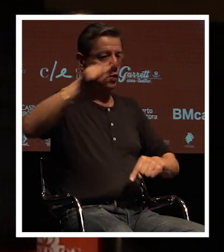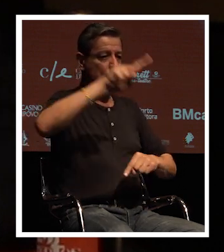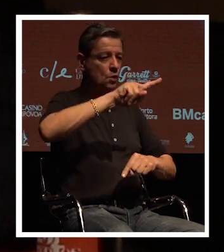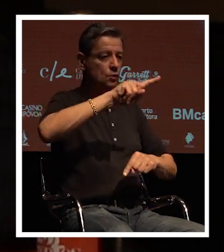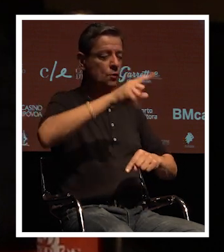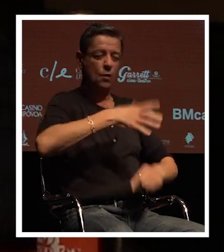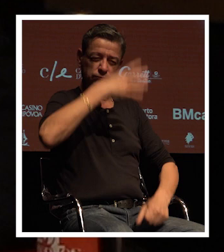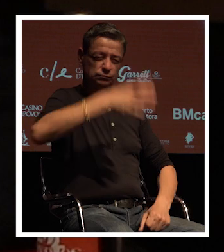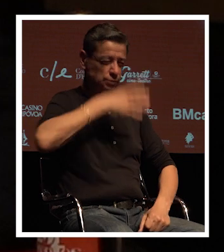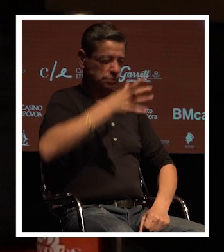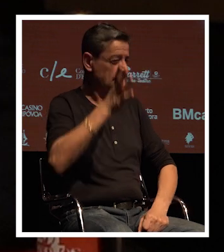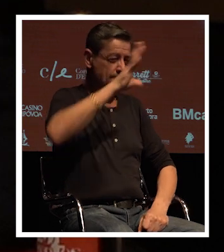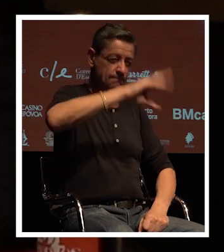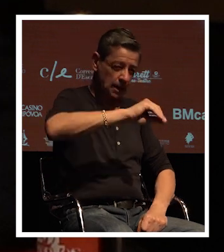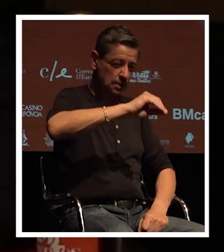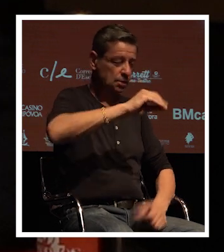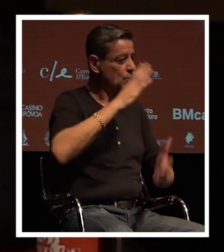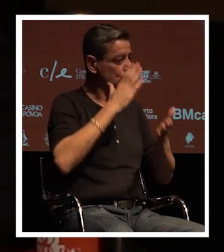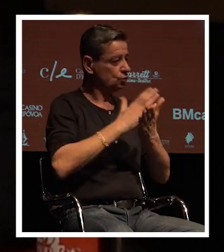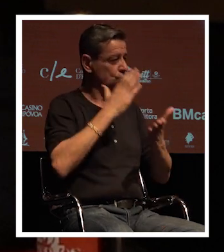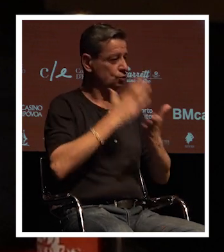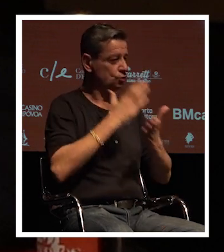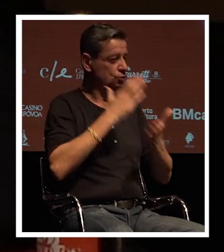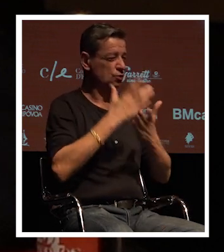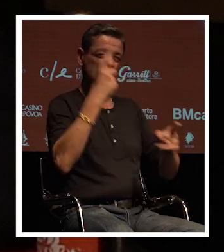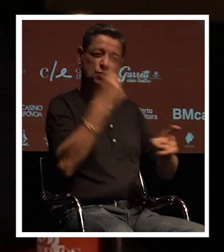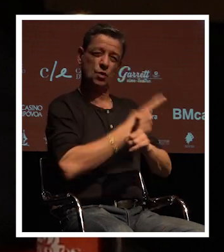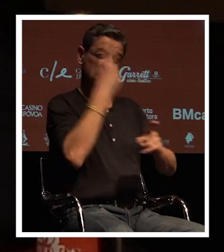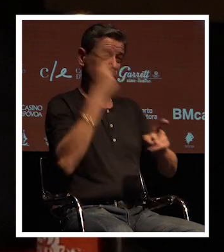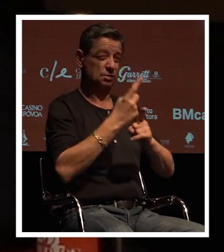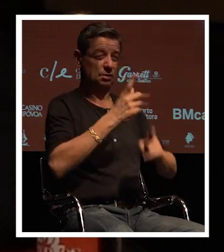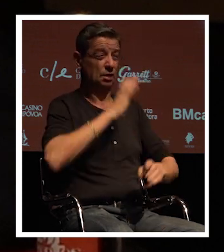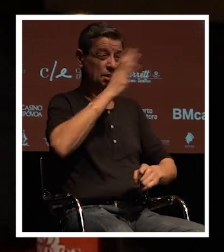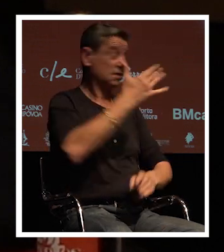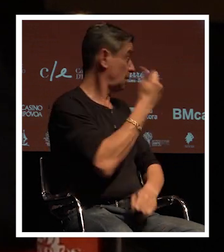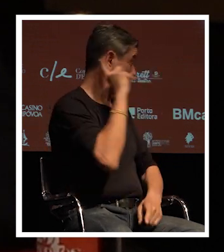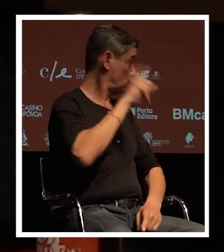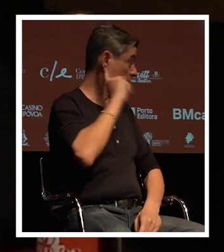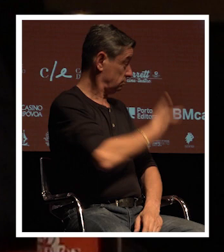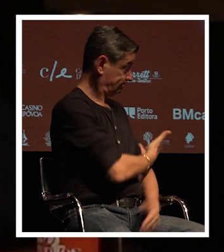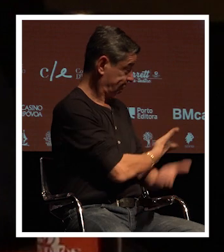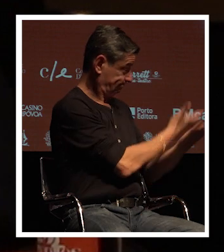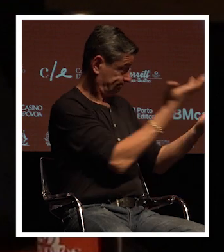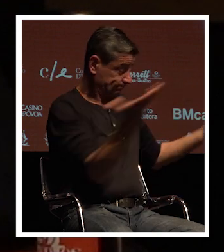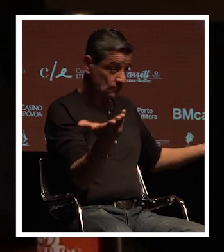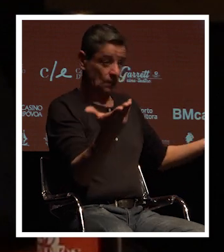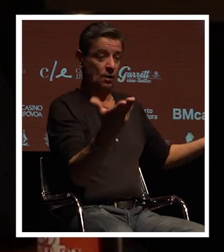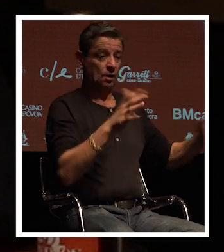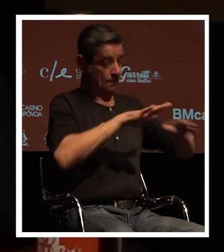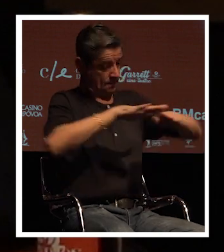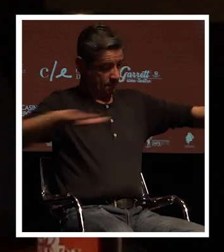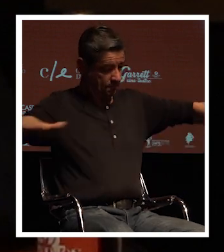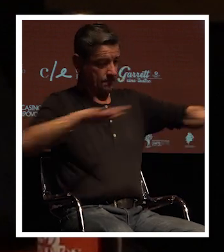alongar muito porque só quis visto que já foram coisas ditas aqui coisas muito importantes so o o conteúdo deste